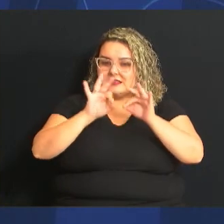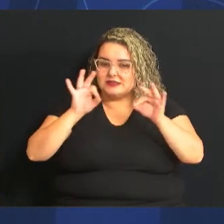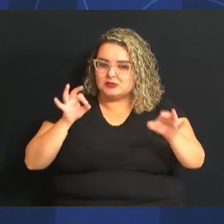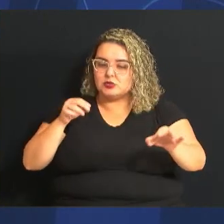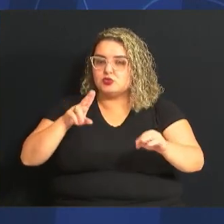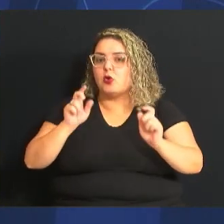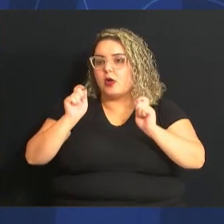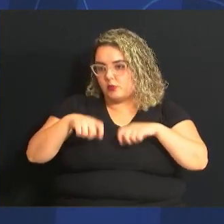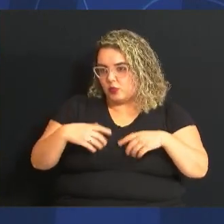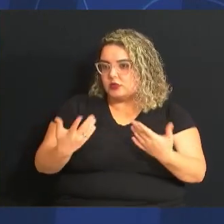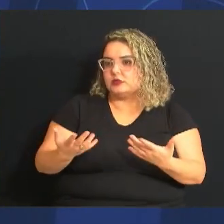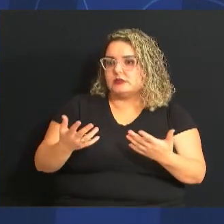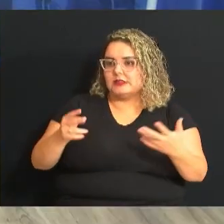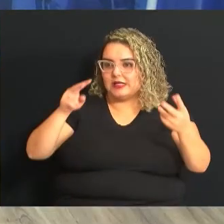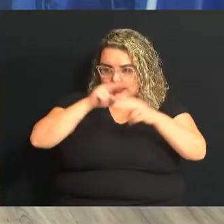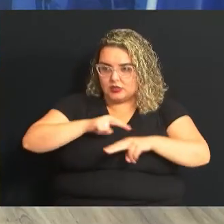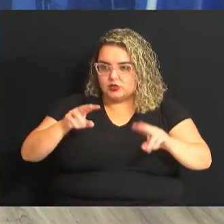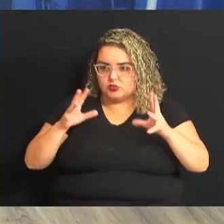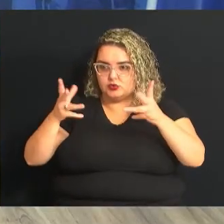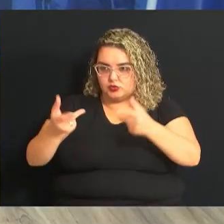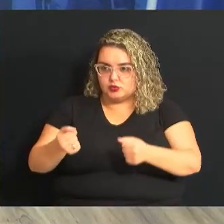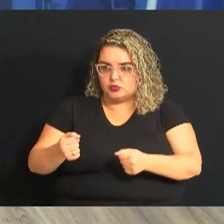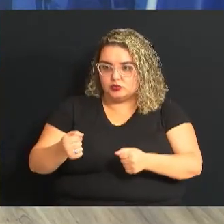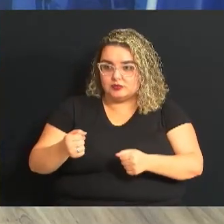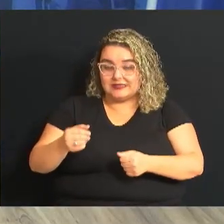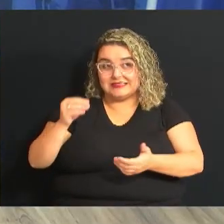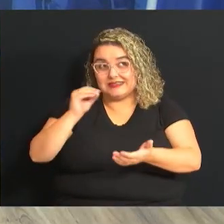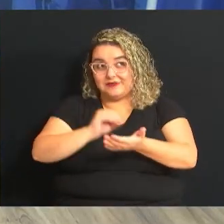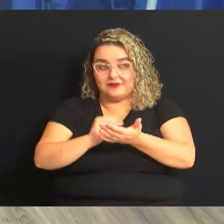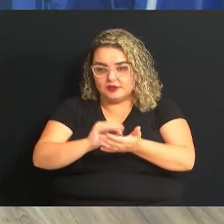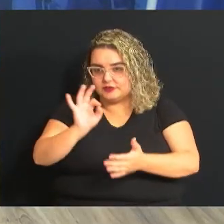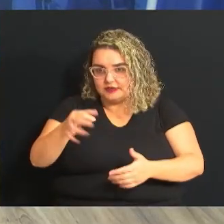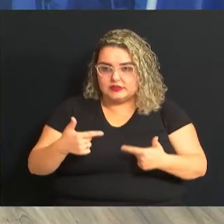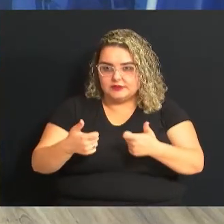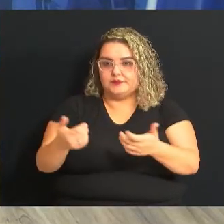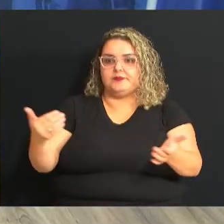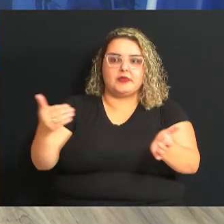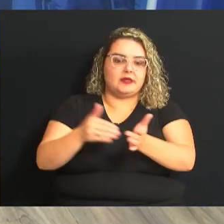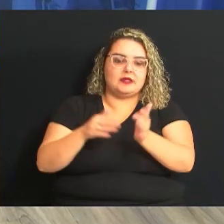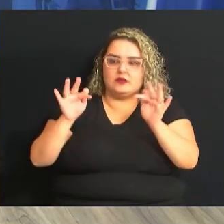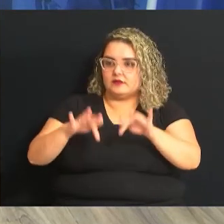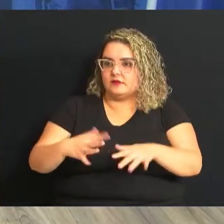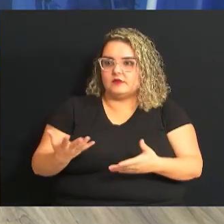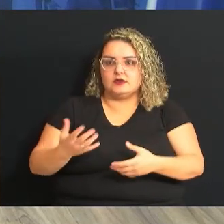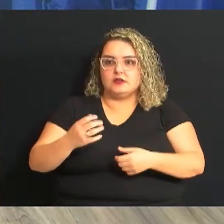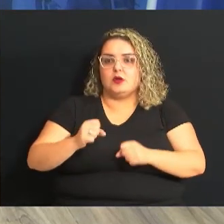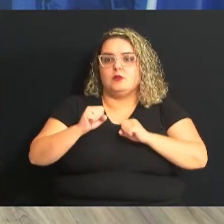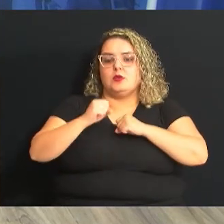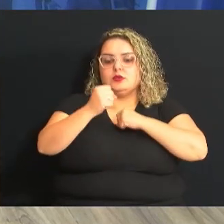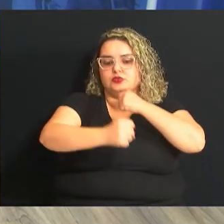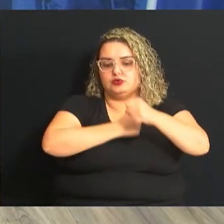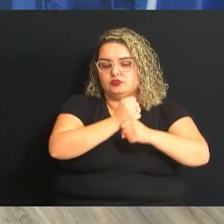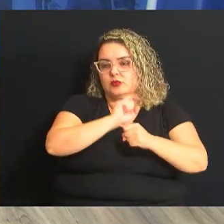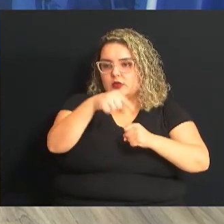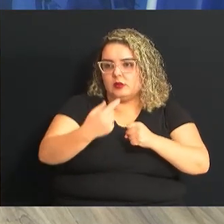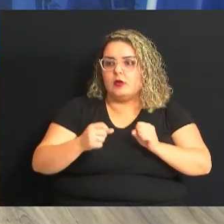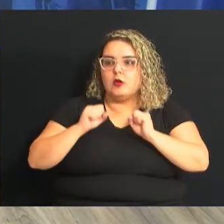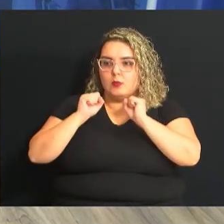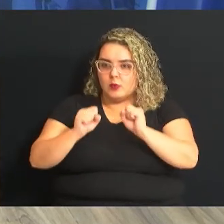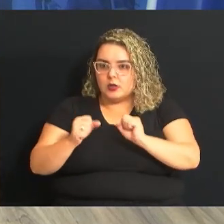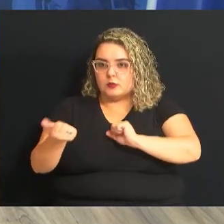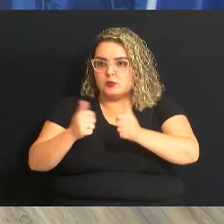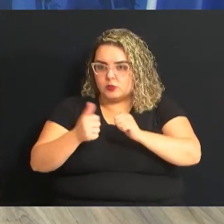muito preocupante nesse momento de agora. Então é isso, né? A preocupação do mundo inteiro em relação ao conflito que